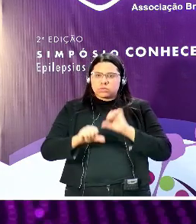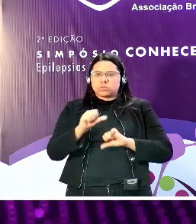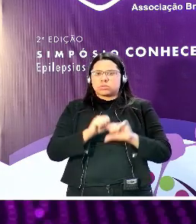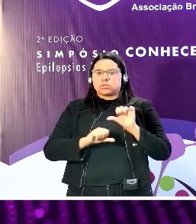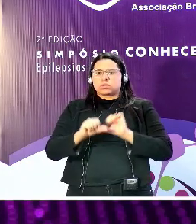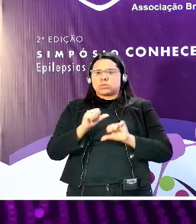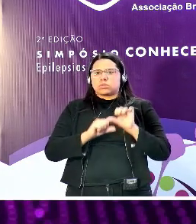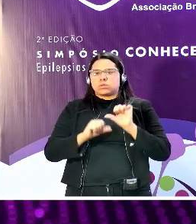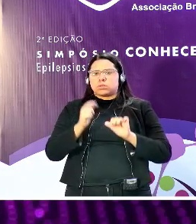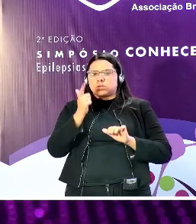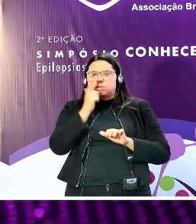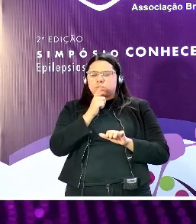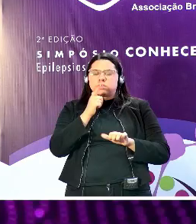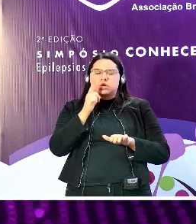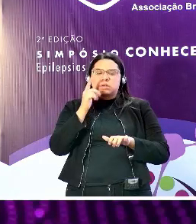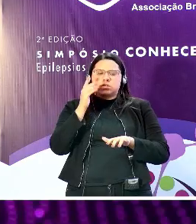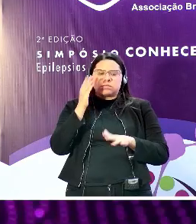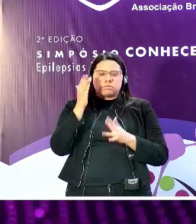esse intervalo